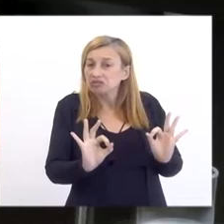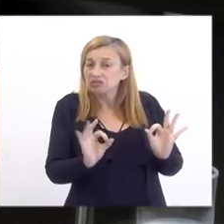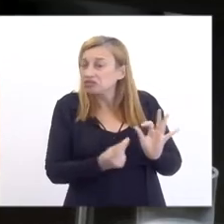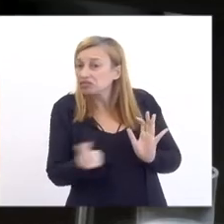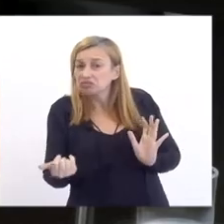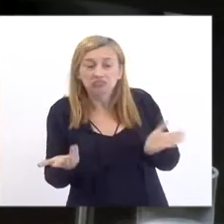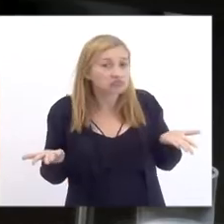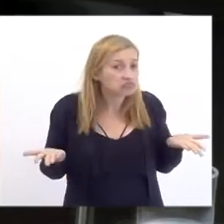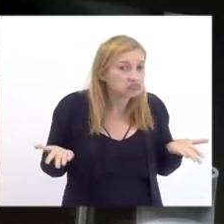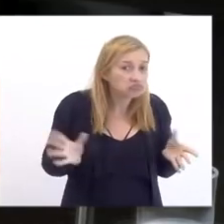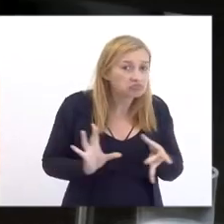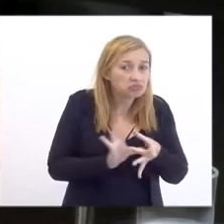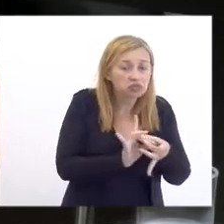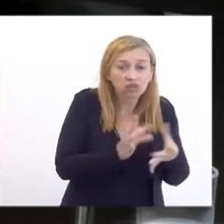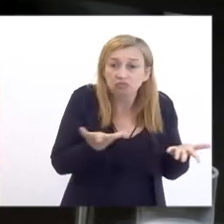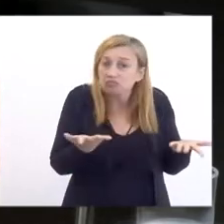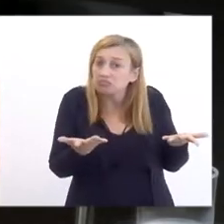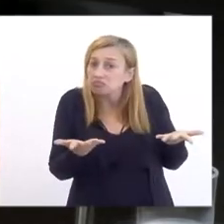quê?